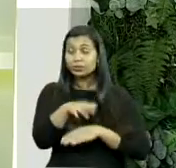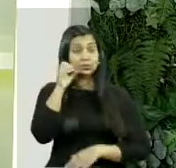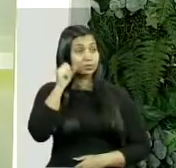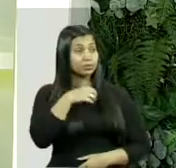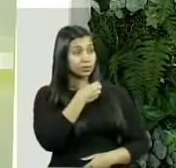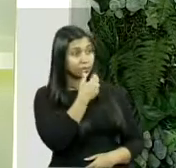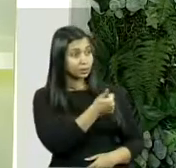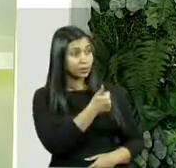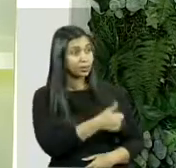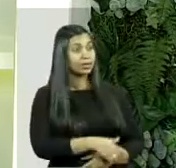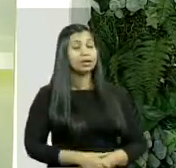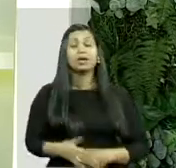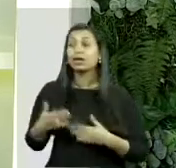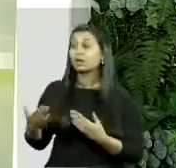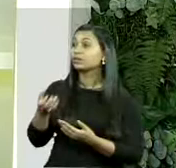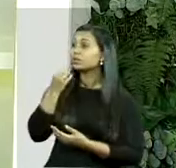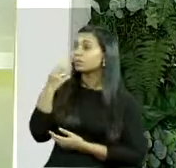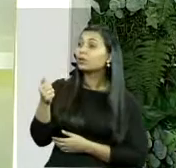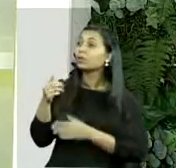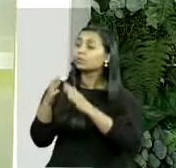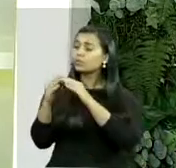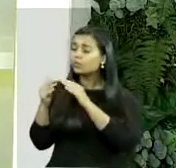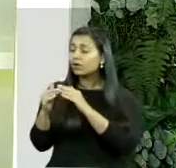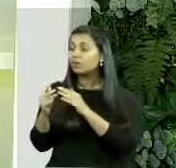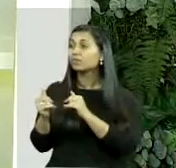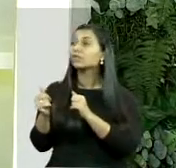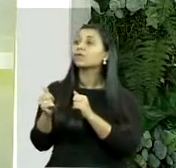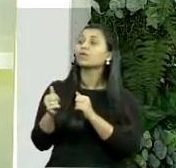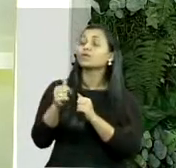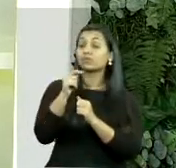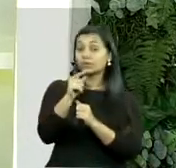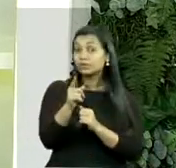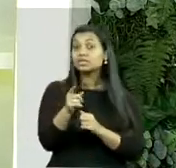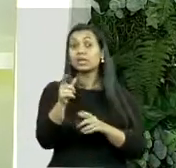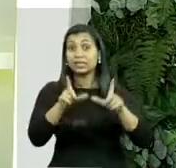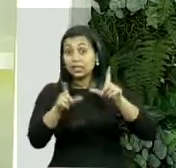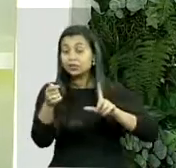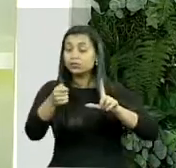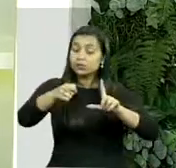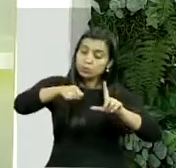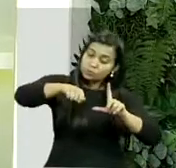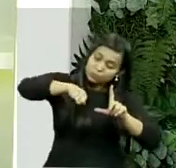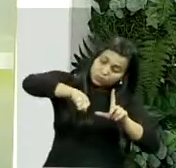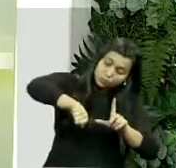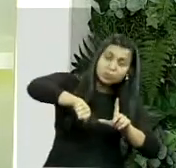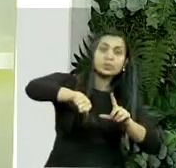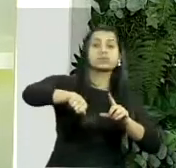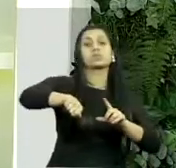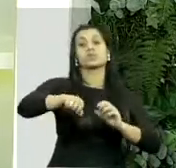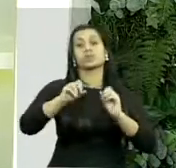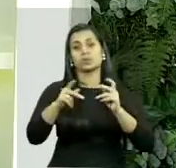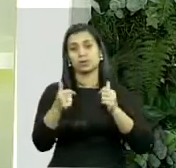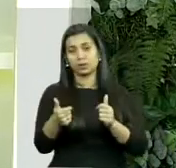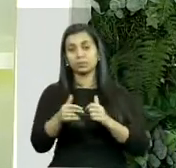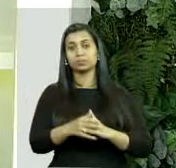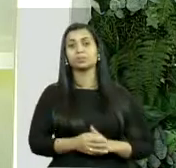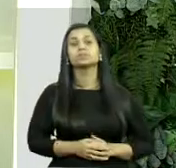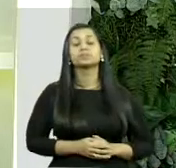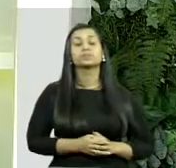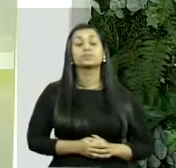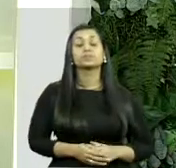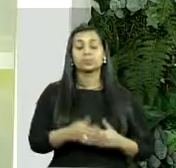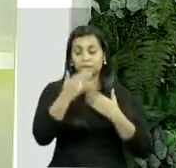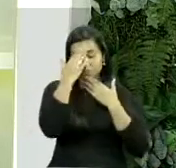anjo? Estou ouvindo. Ah, então tá bom. Eu só vou pedir um favor para você, para baixar todo o volume da sua TV, por gentileza. Você pode? Já